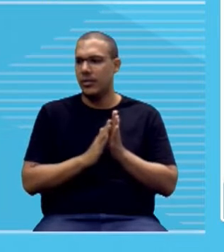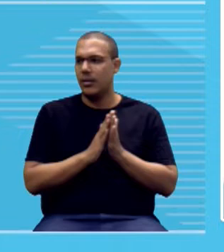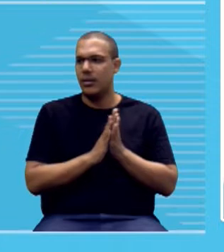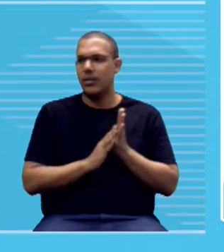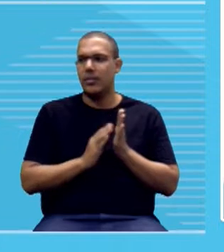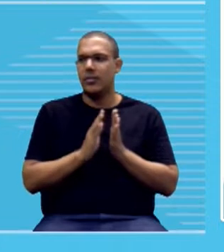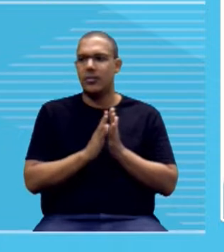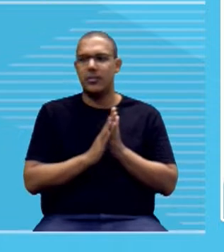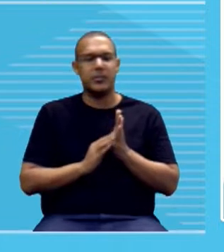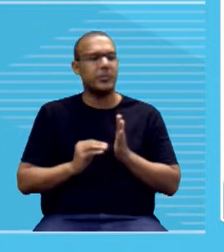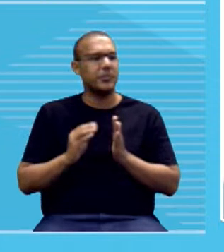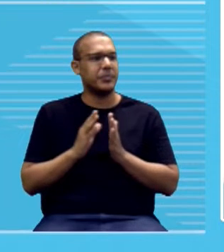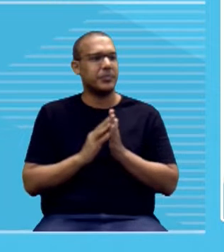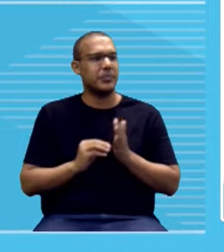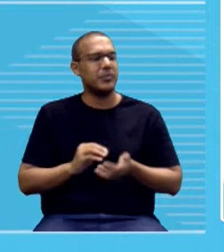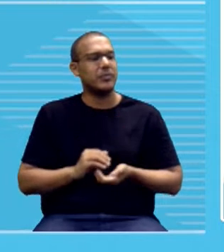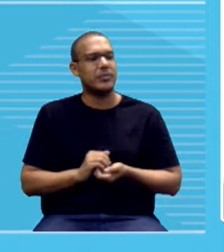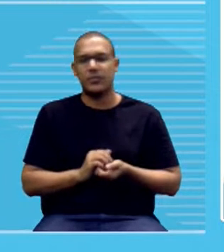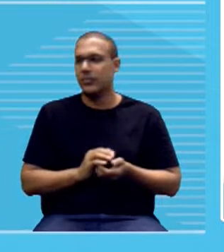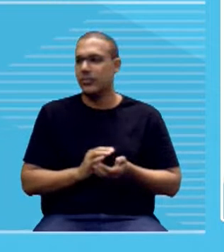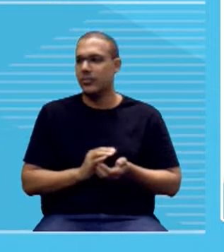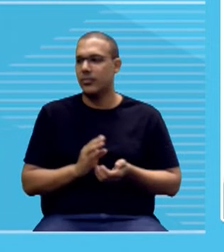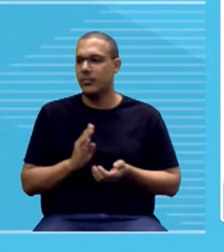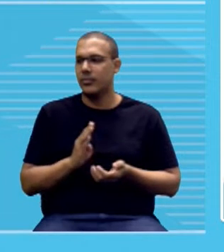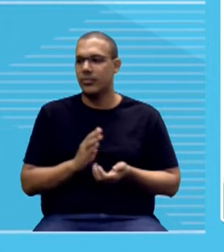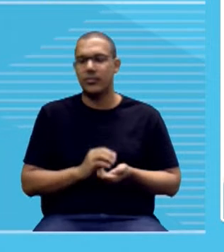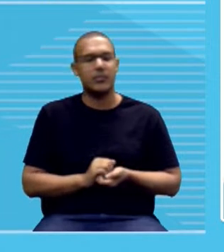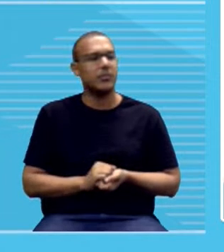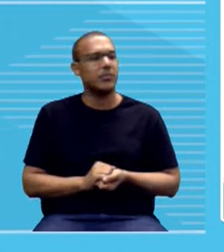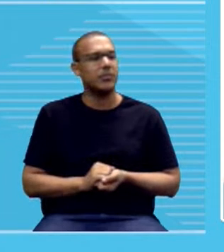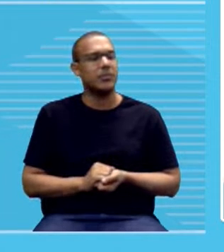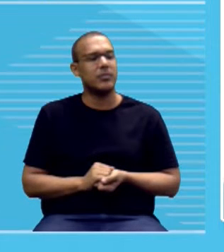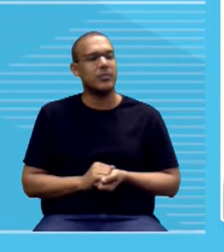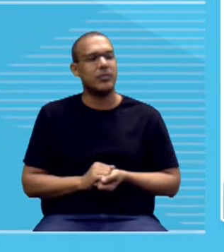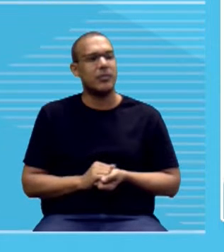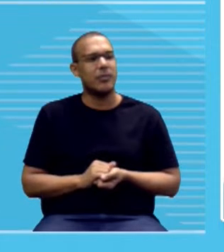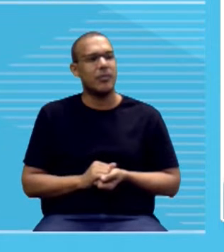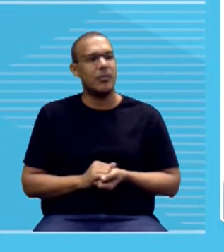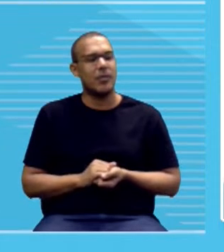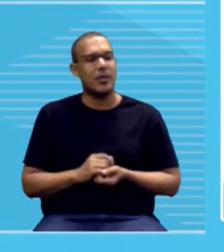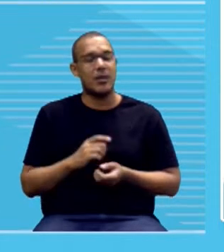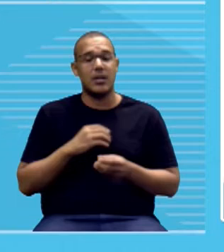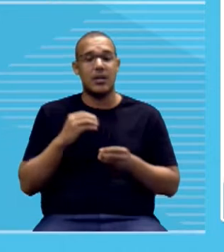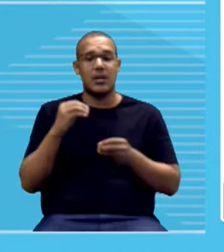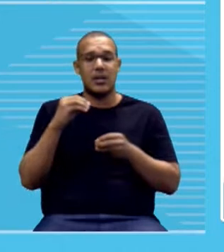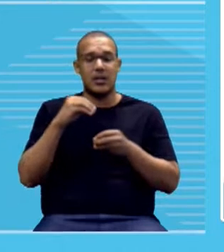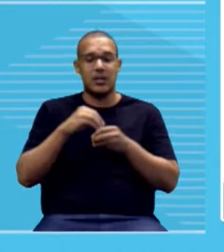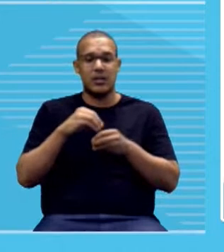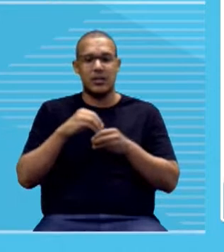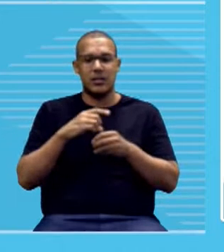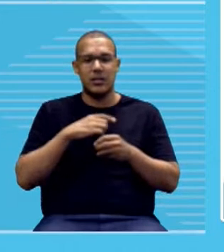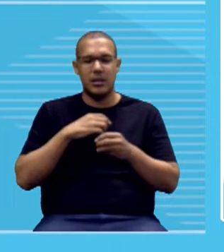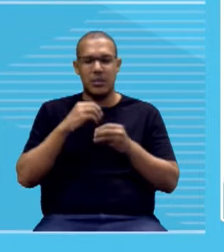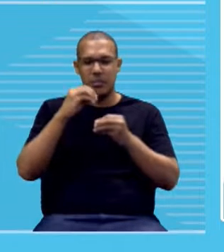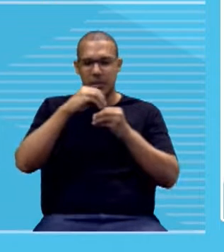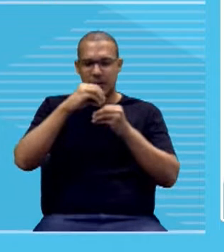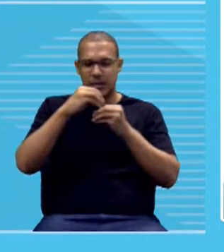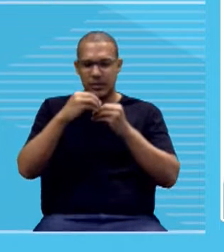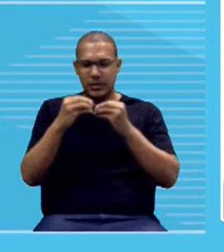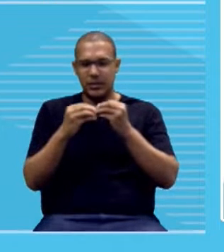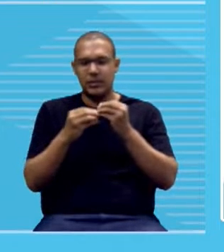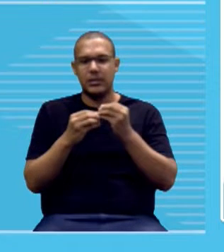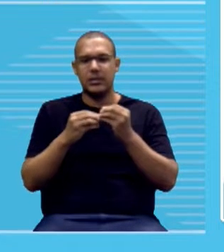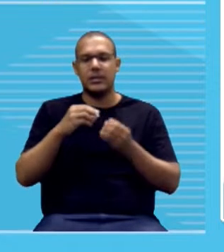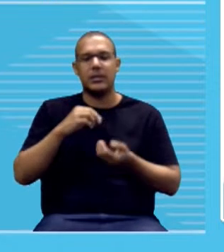chega e explica. Não, existe um modelo aonde dentro do núcleo existem partículas